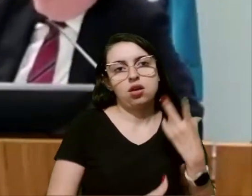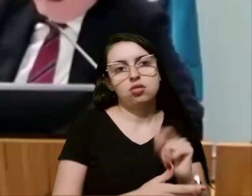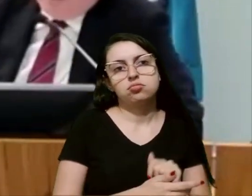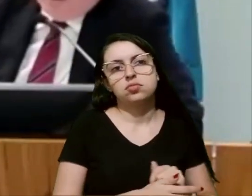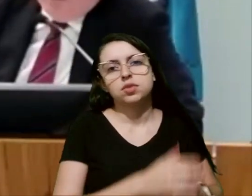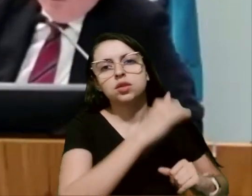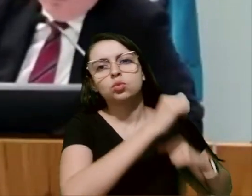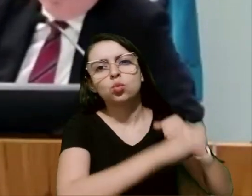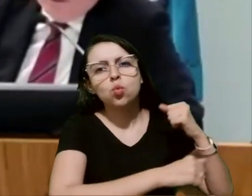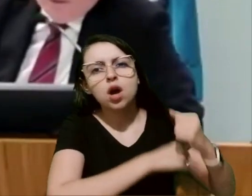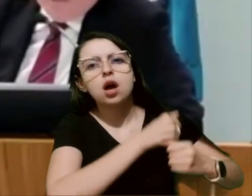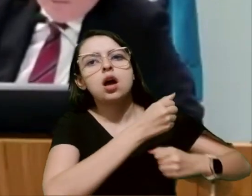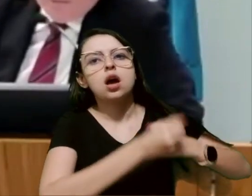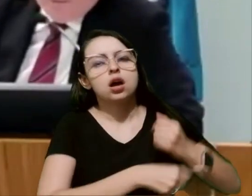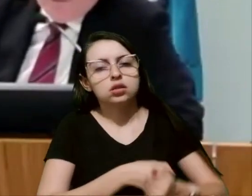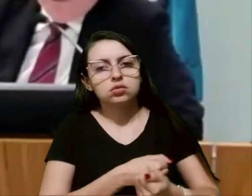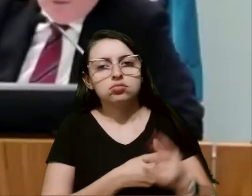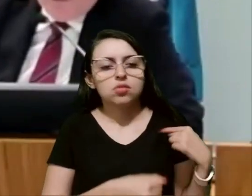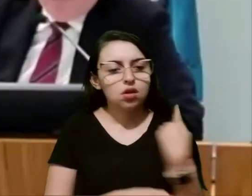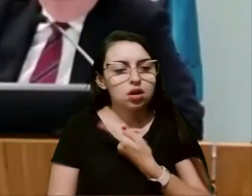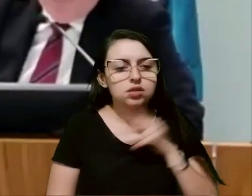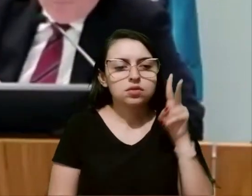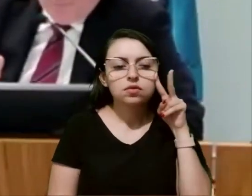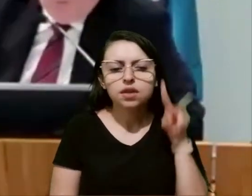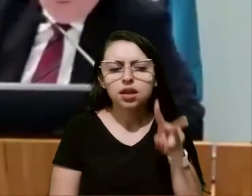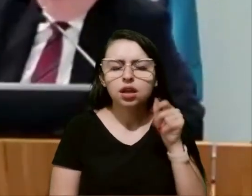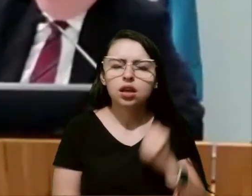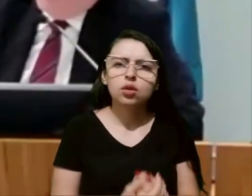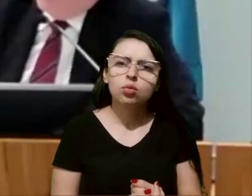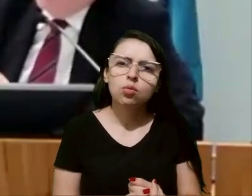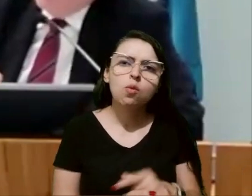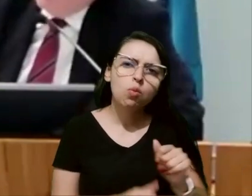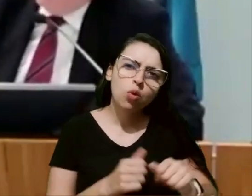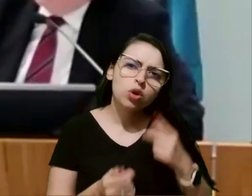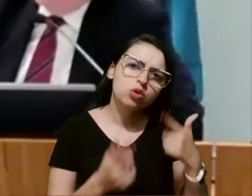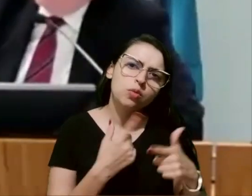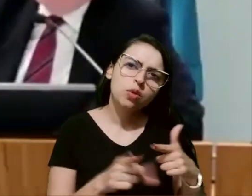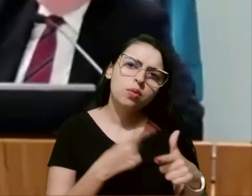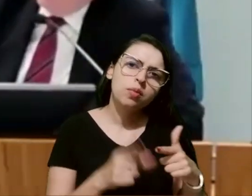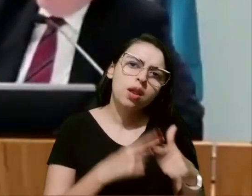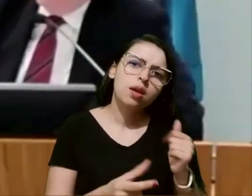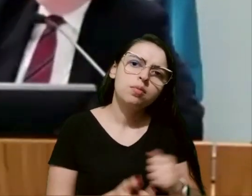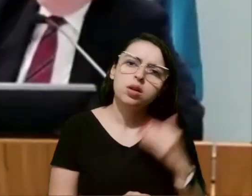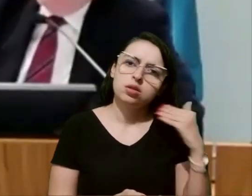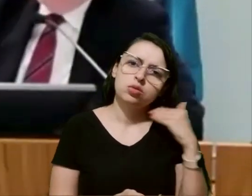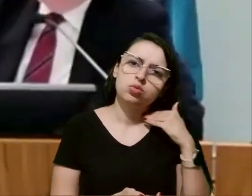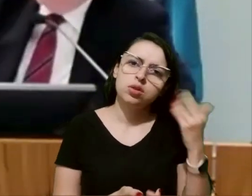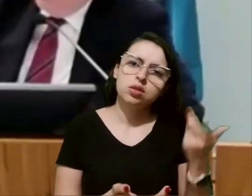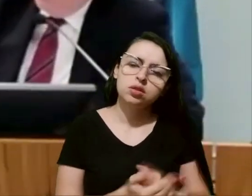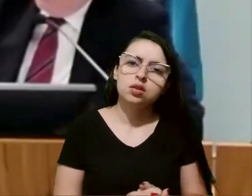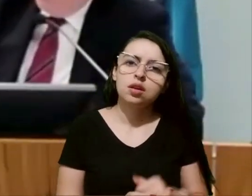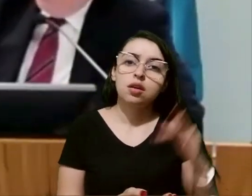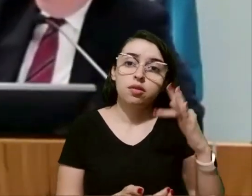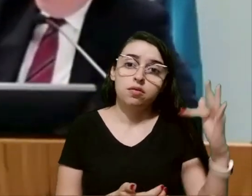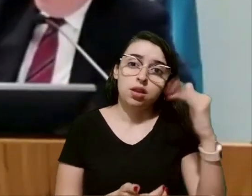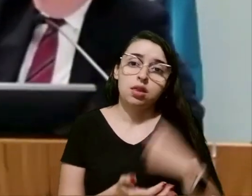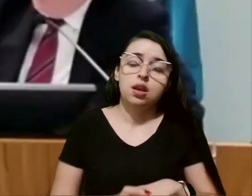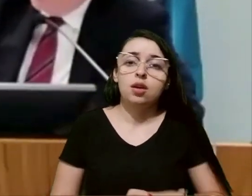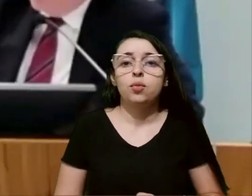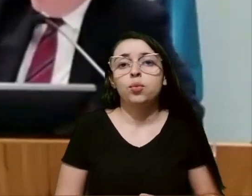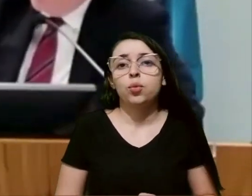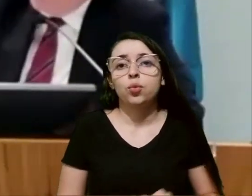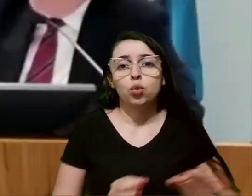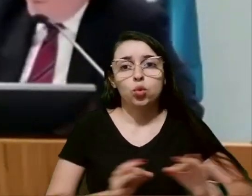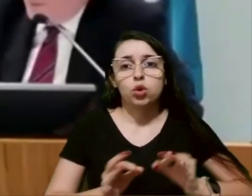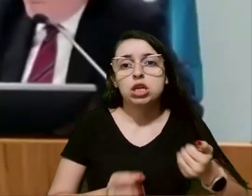de fato, ao longo dos anos, se nós observarmos, onde houve problemas envolvendo juízes federais